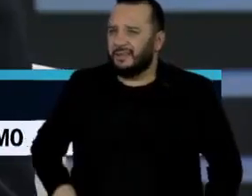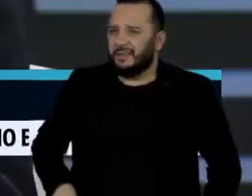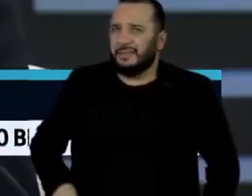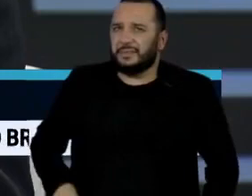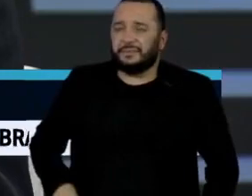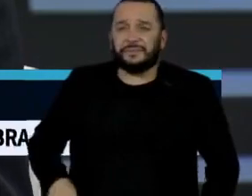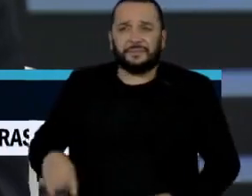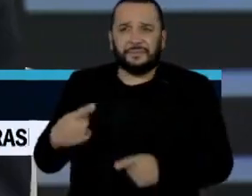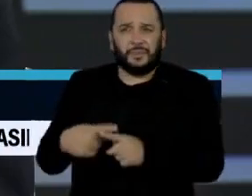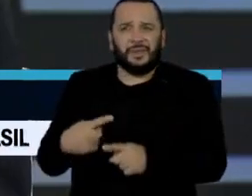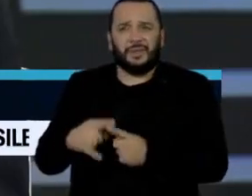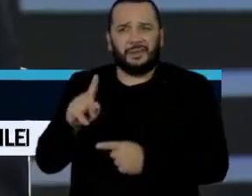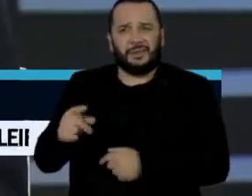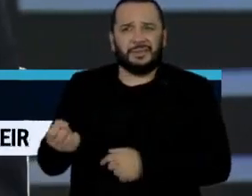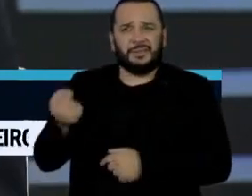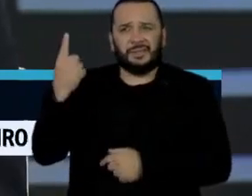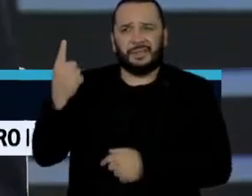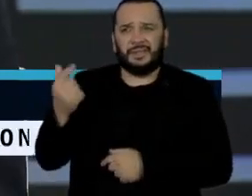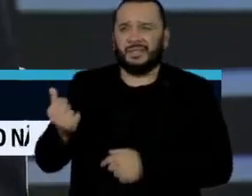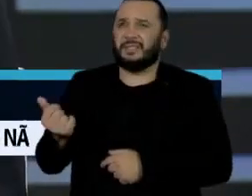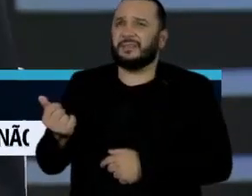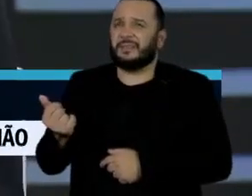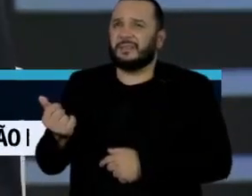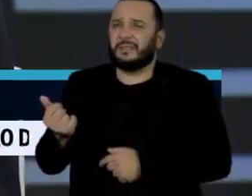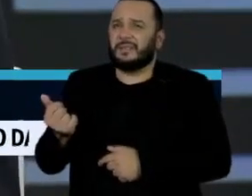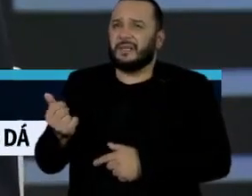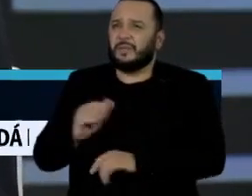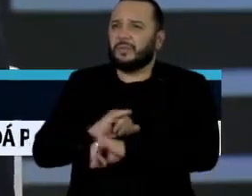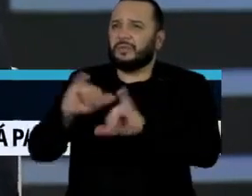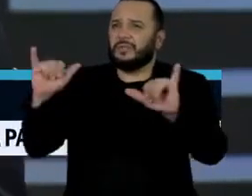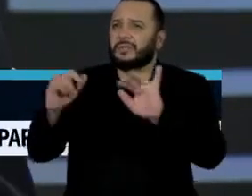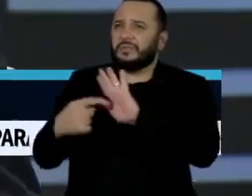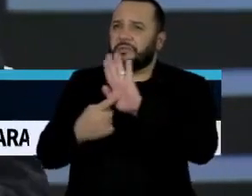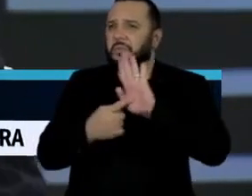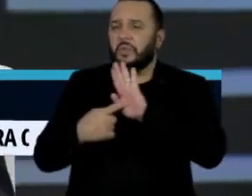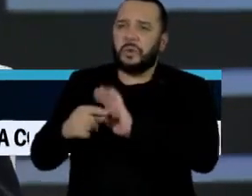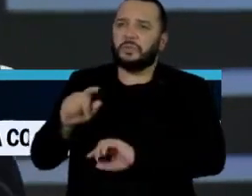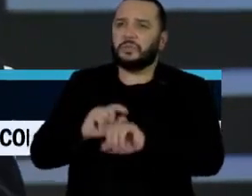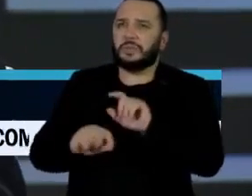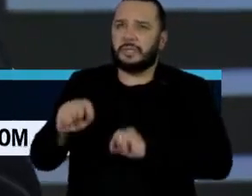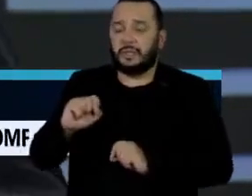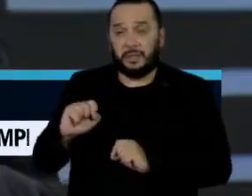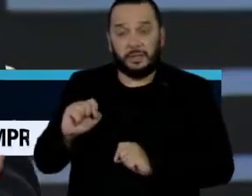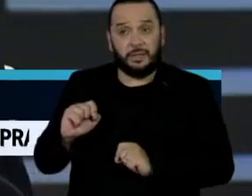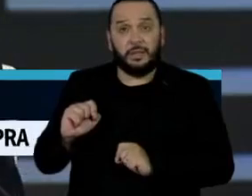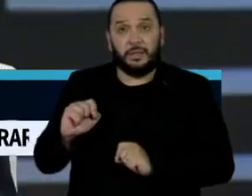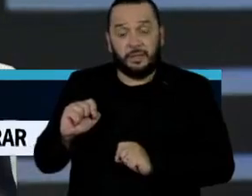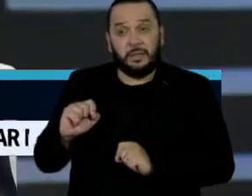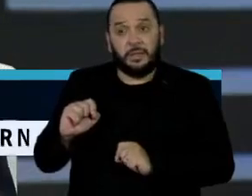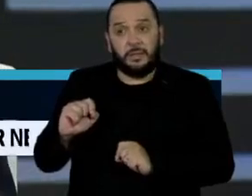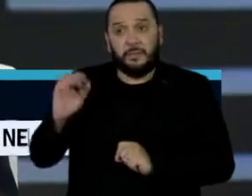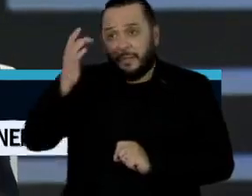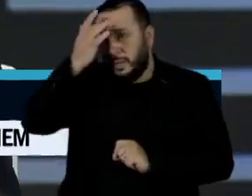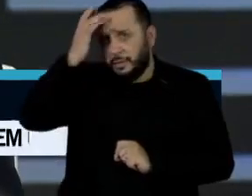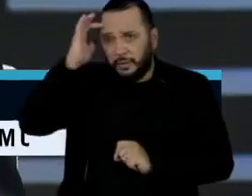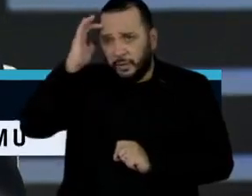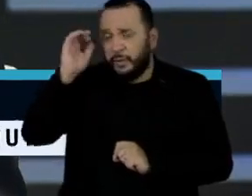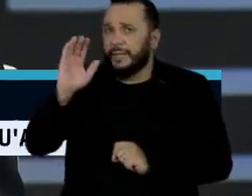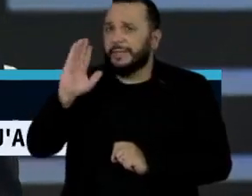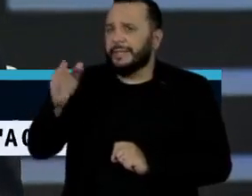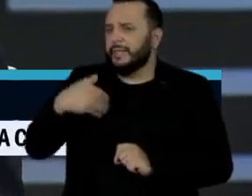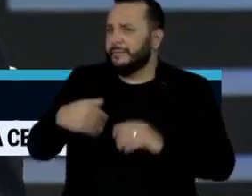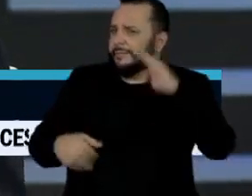porque é estranho né uma notícia que mostra que homens que cuidam né os